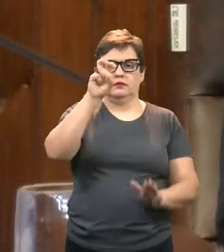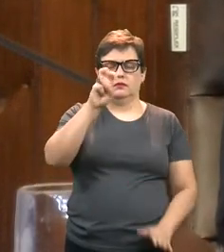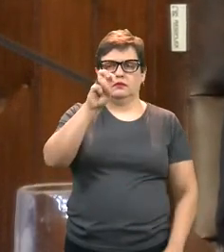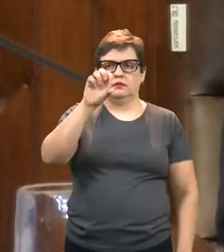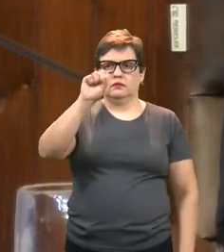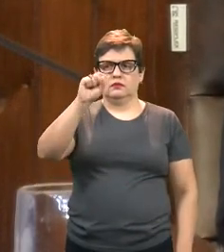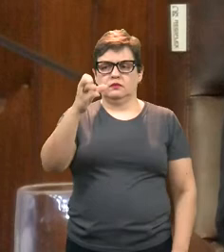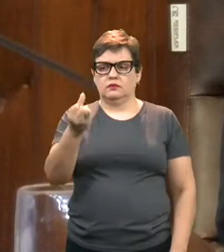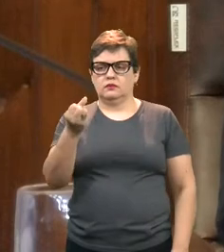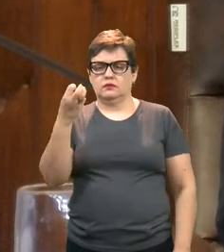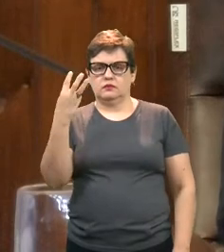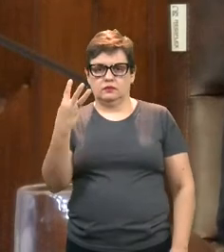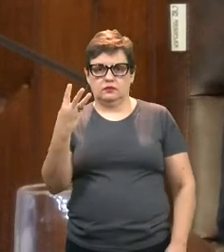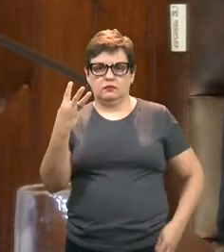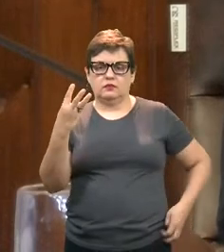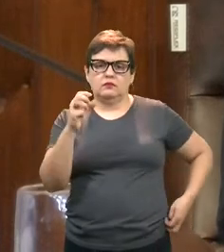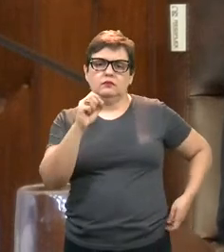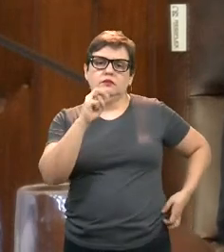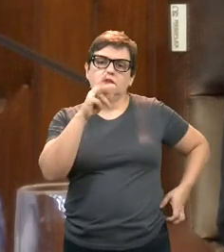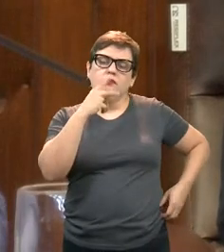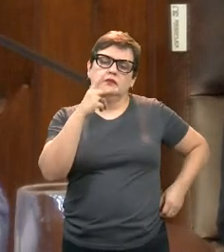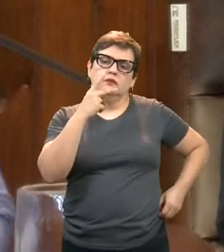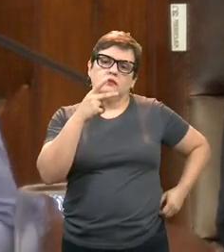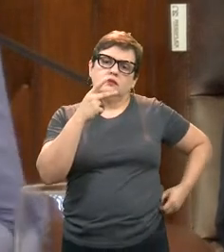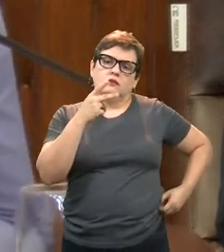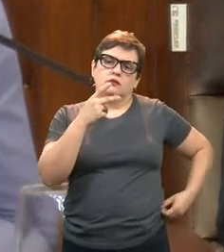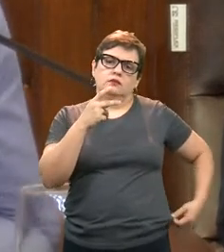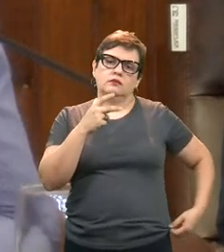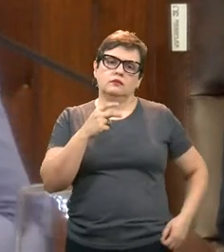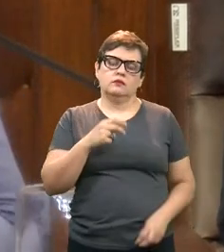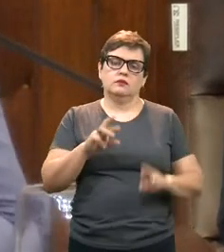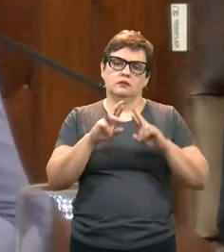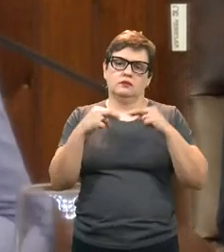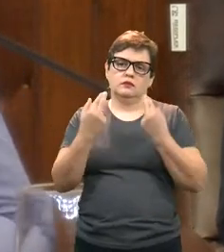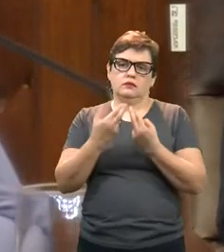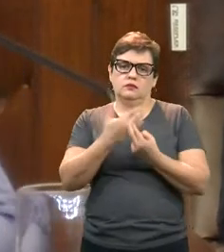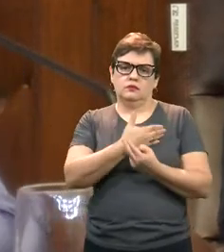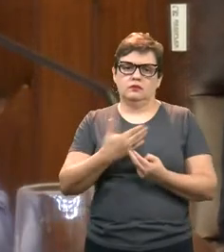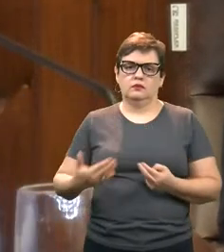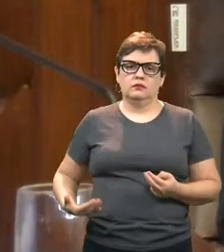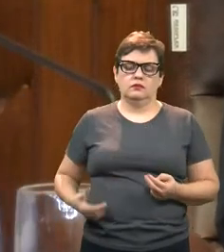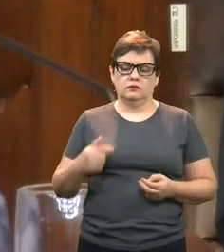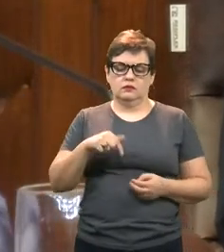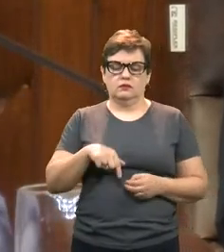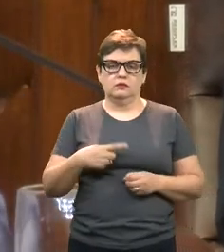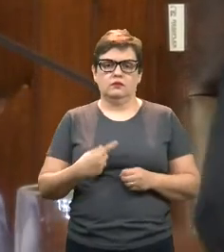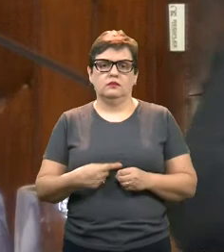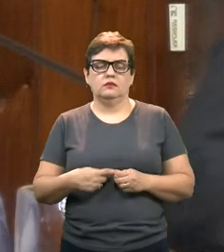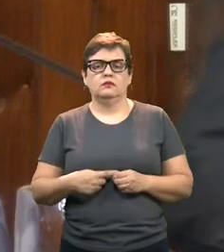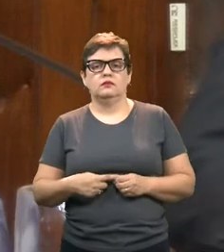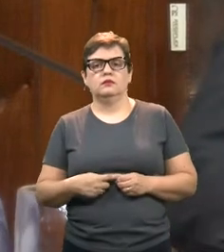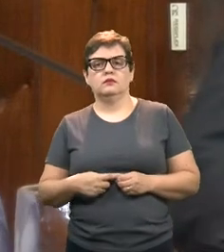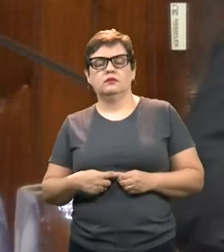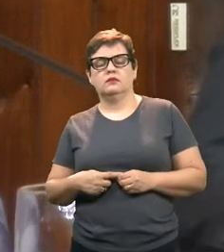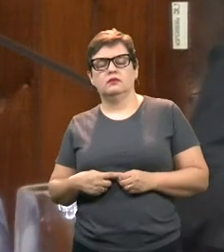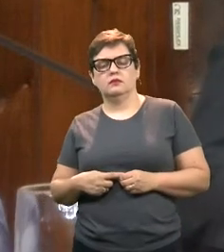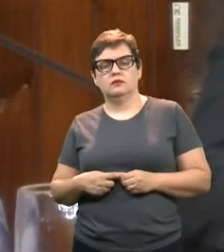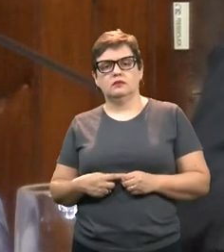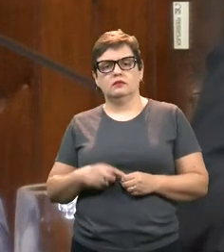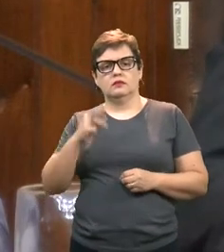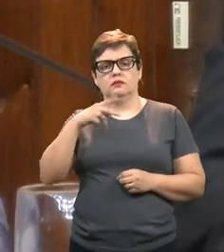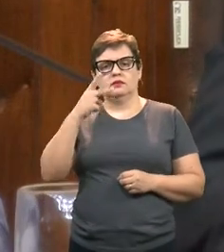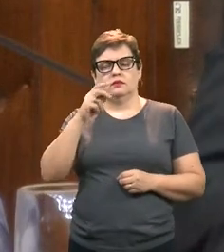5.863, que disciplina a realização de audiências públicas no município, determina que os